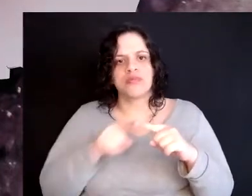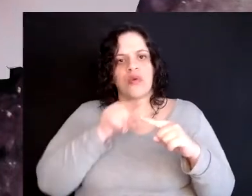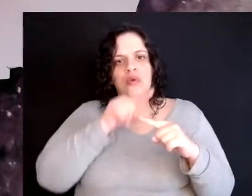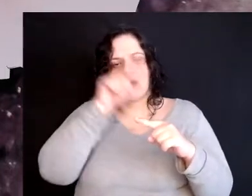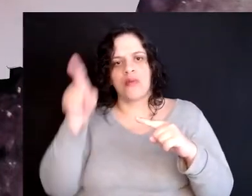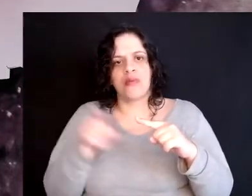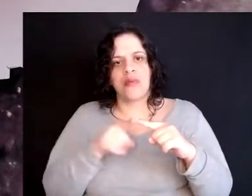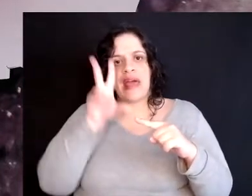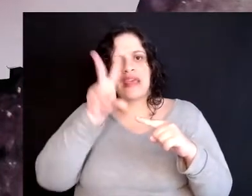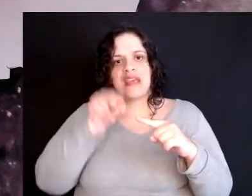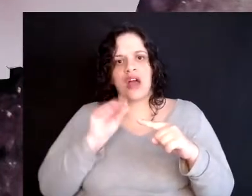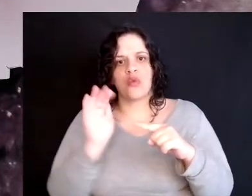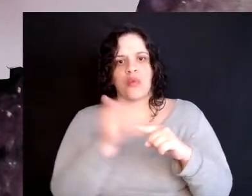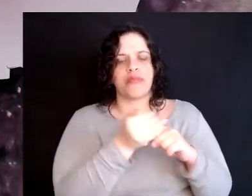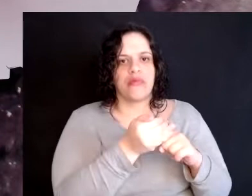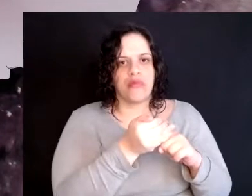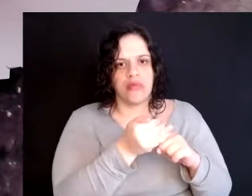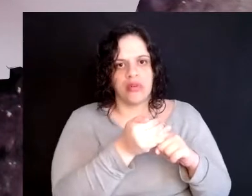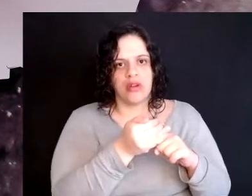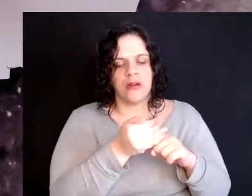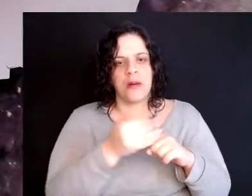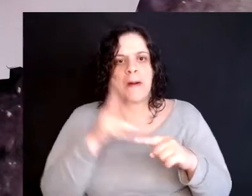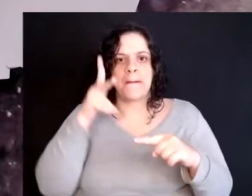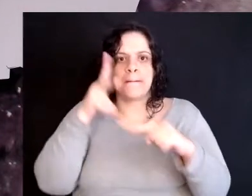Interromper o ciclo da criação.